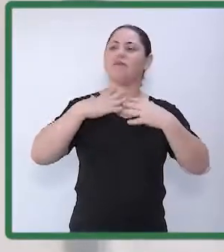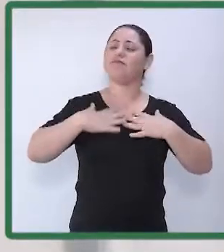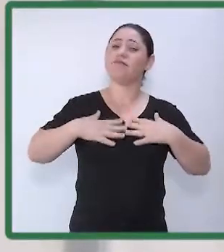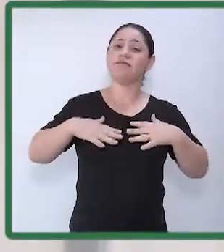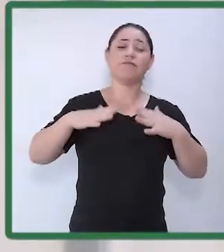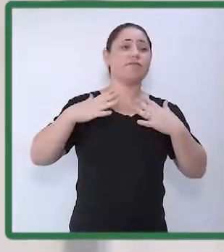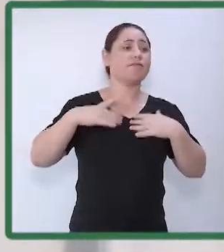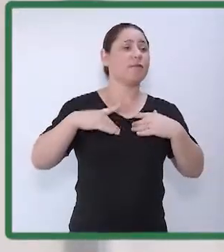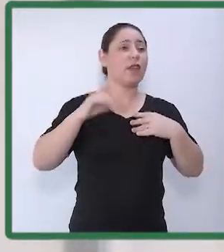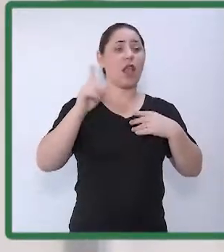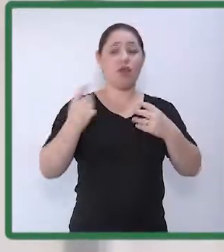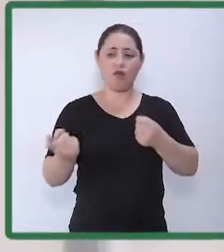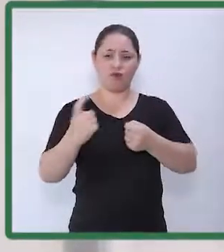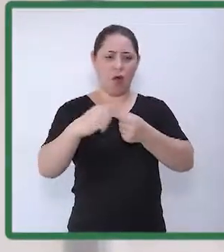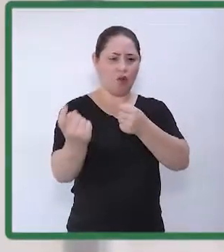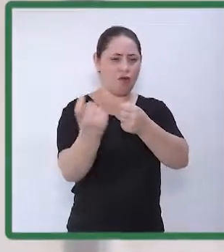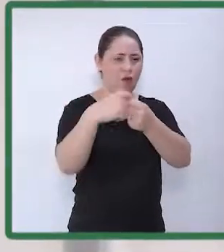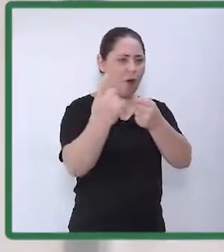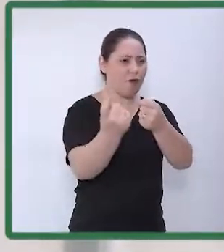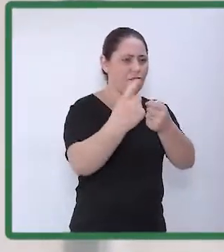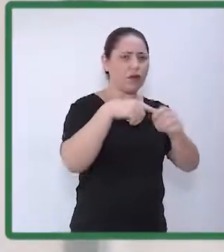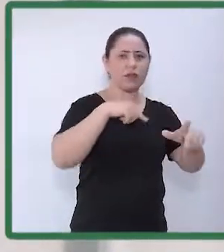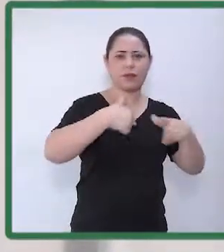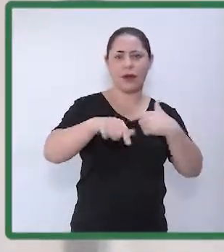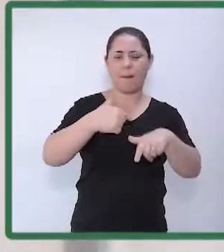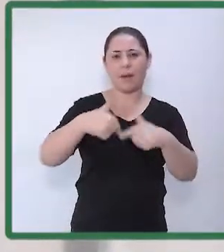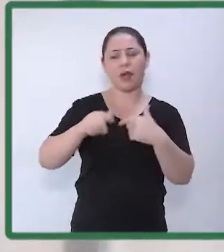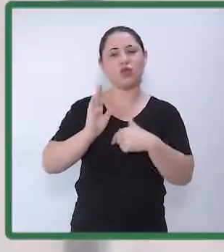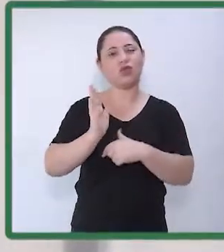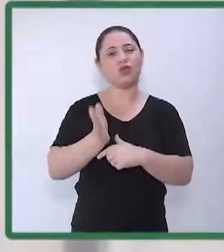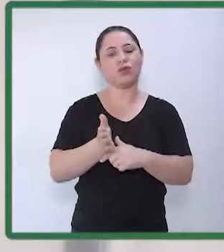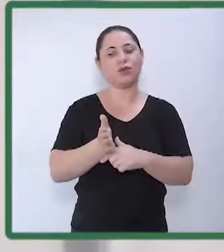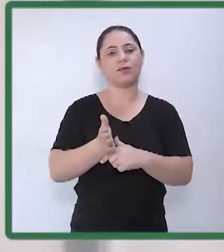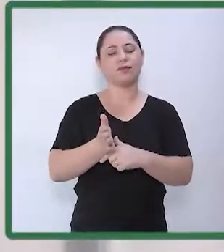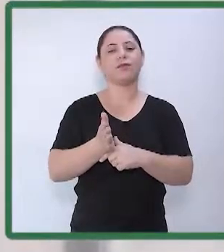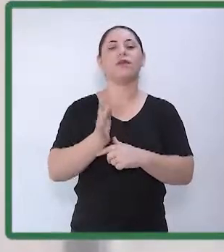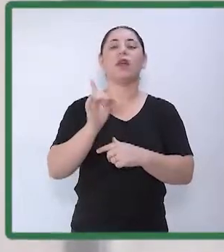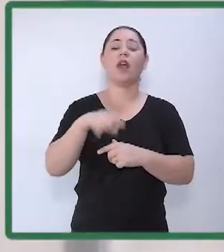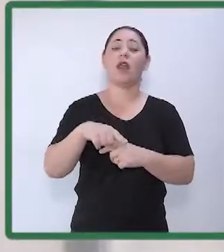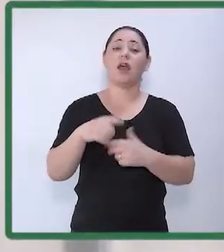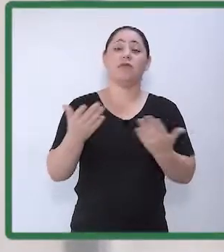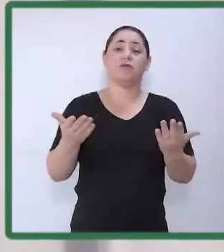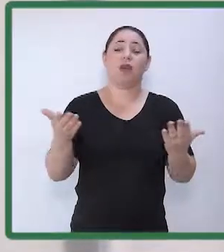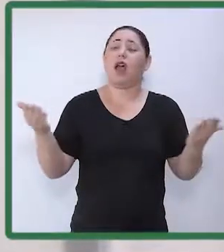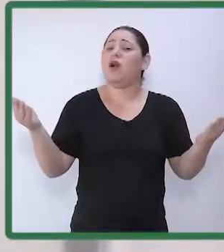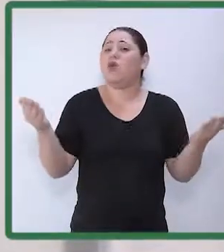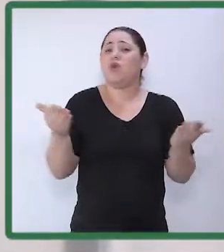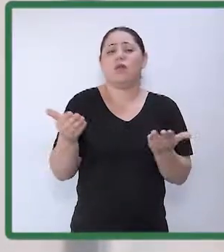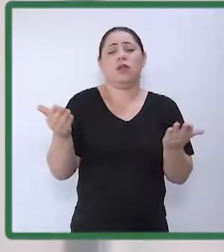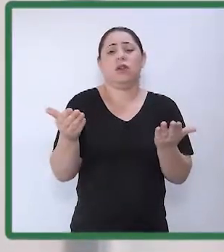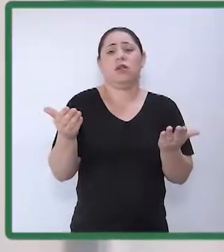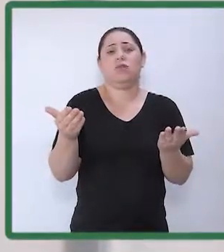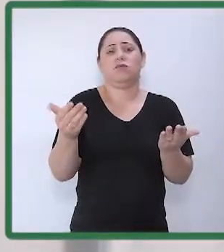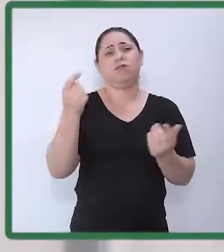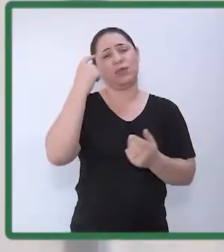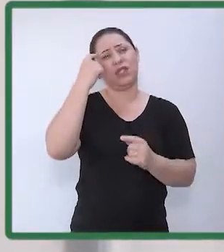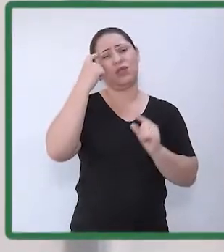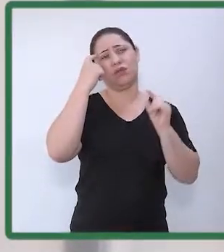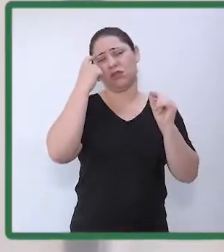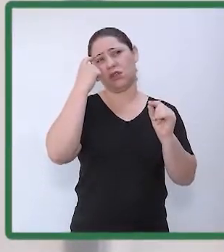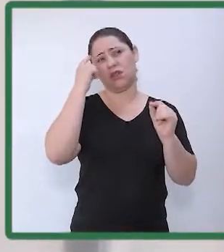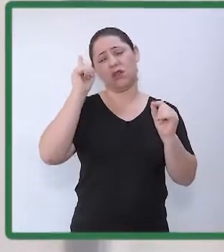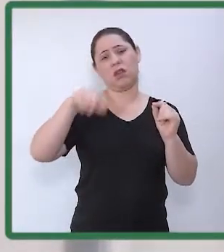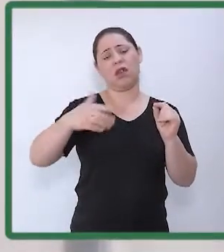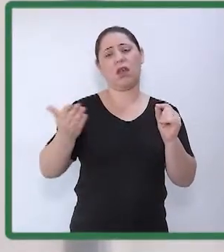mais tranquilos, já voltando com as suas atividades, né? E é isso agora, eu acho que